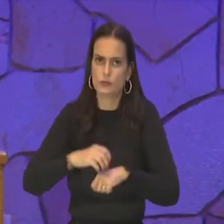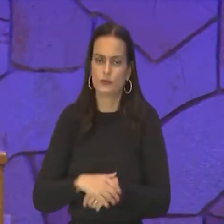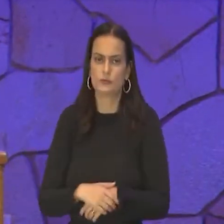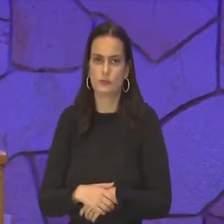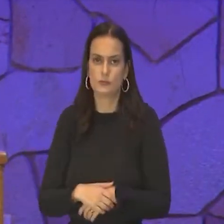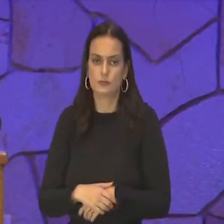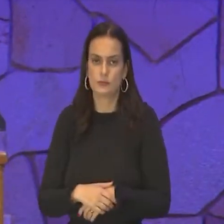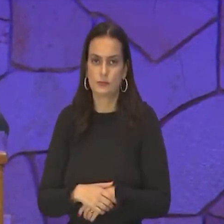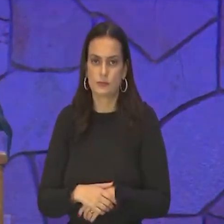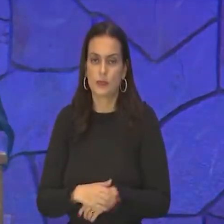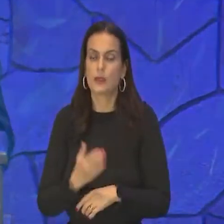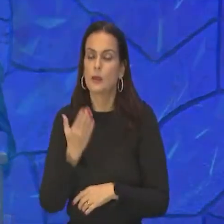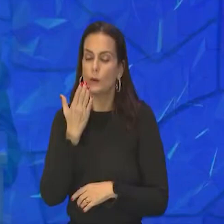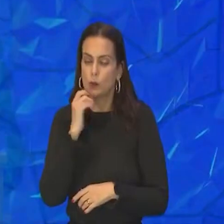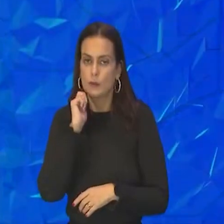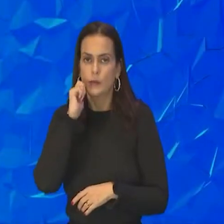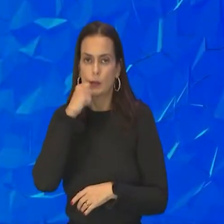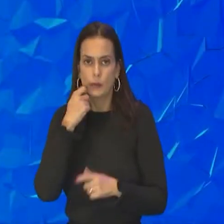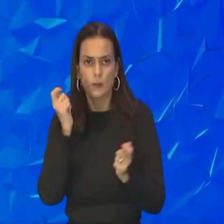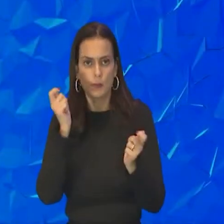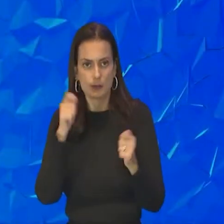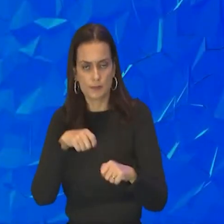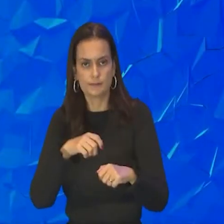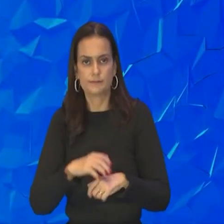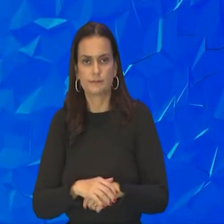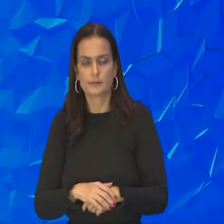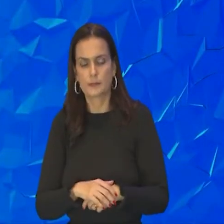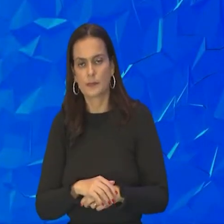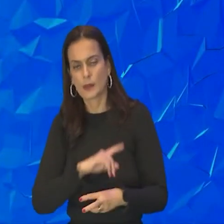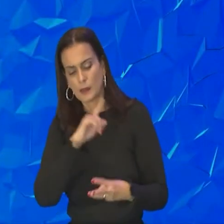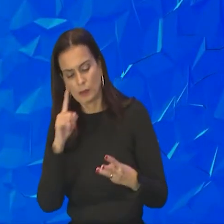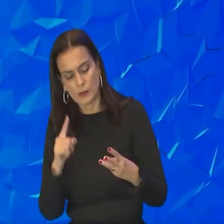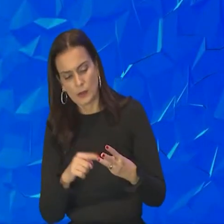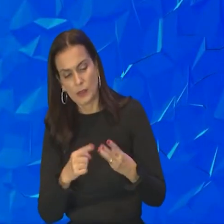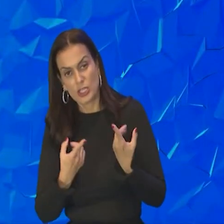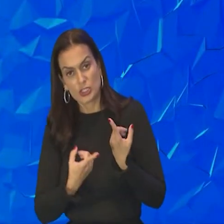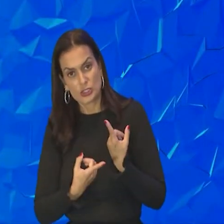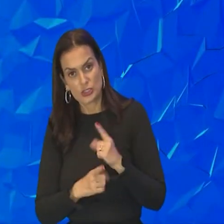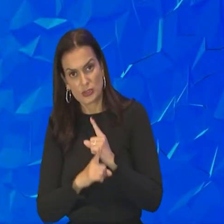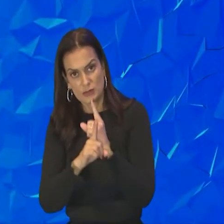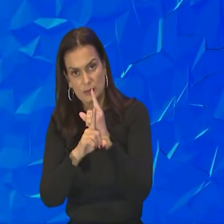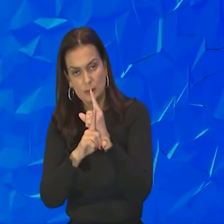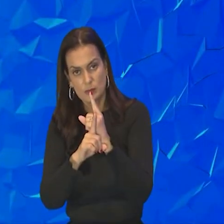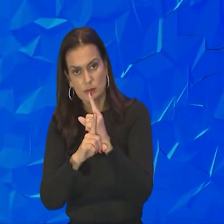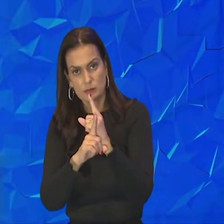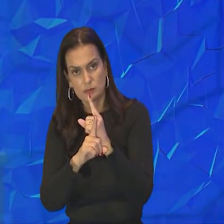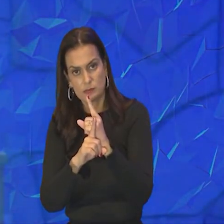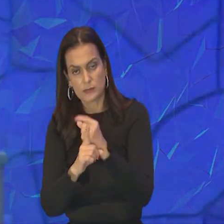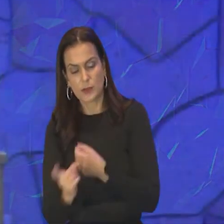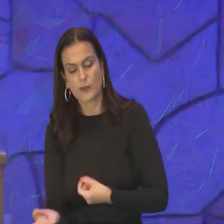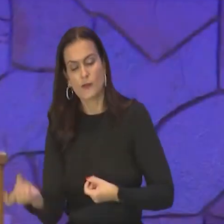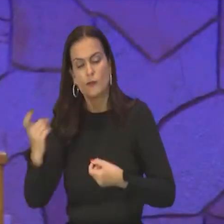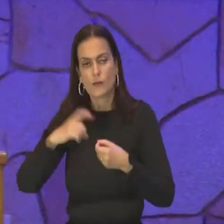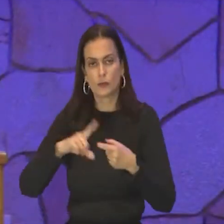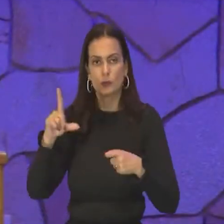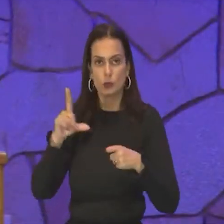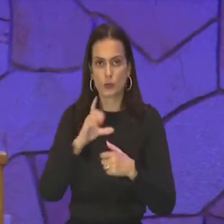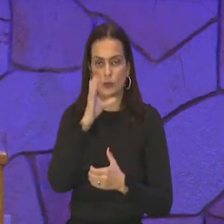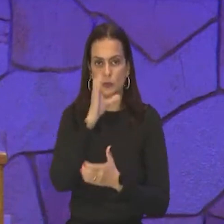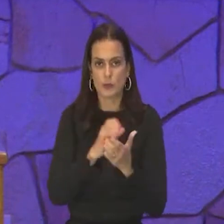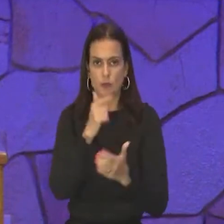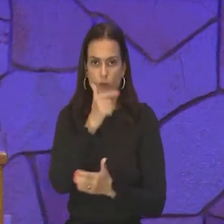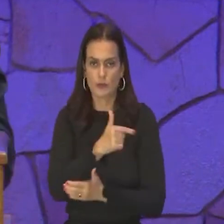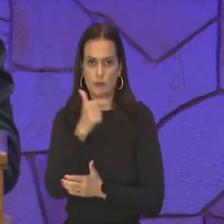cálice e coma do pão. Em último lugar, os discípulos. Volte para Lucas capítulo 22.